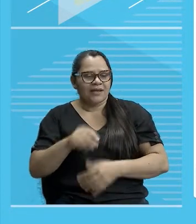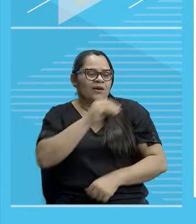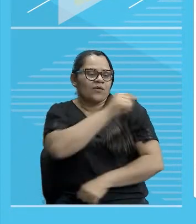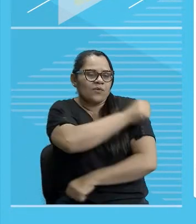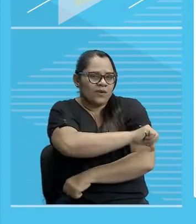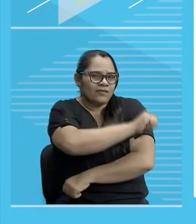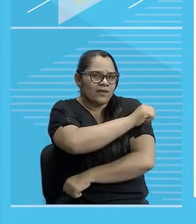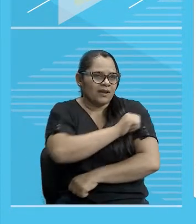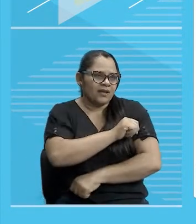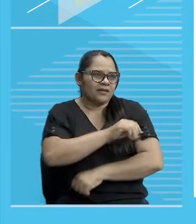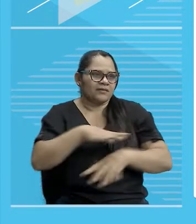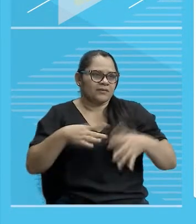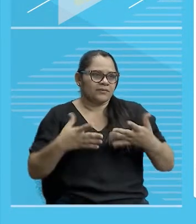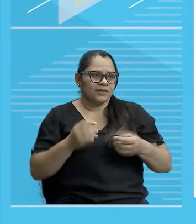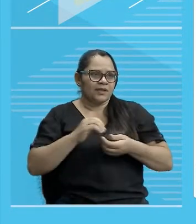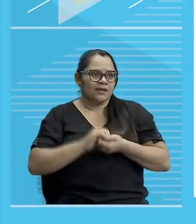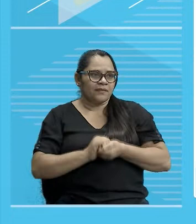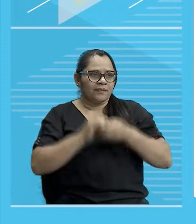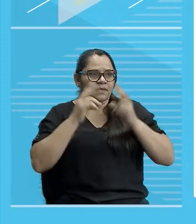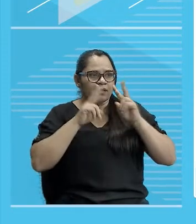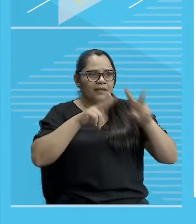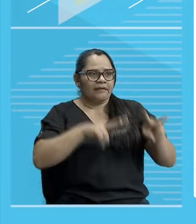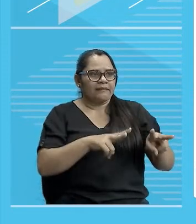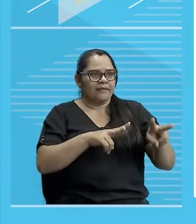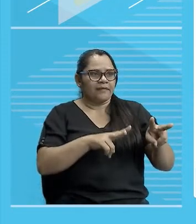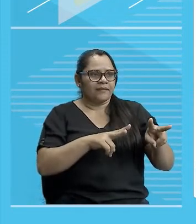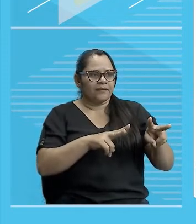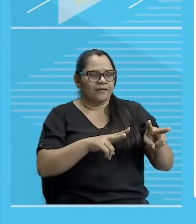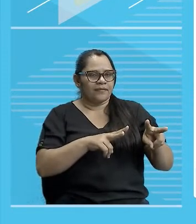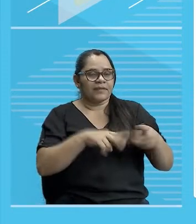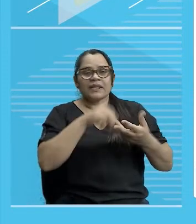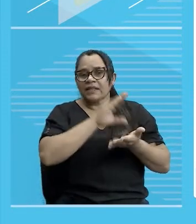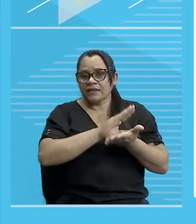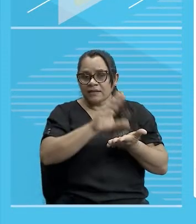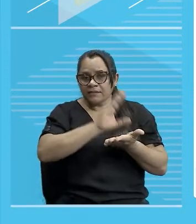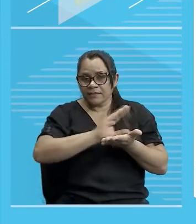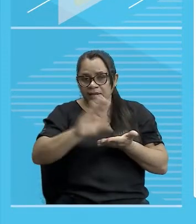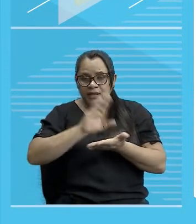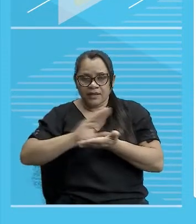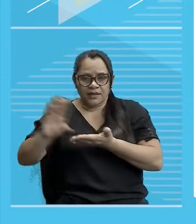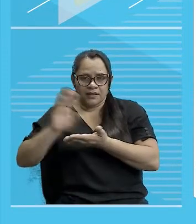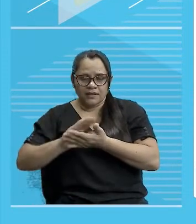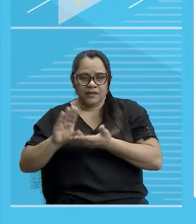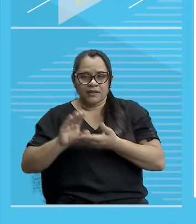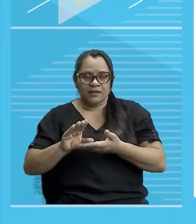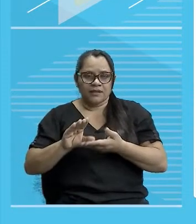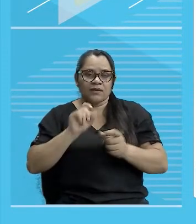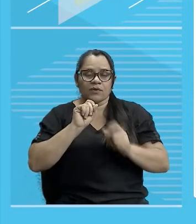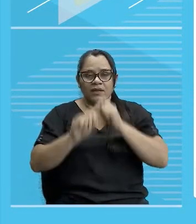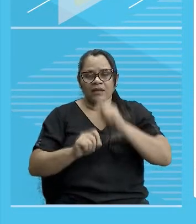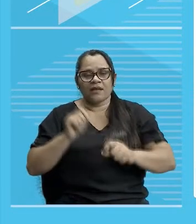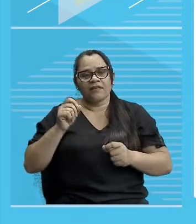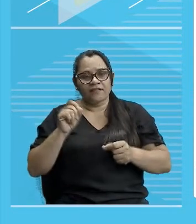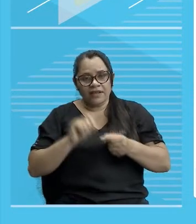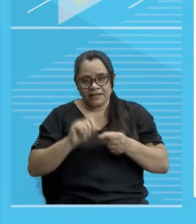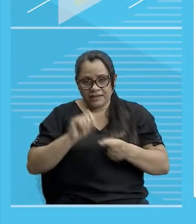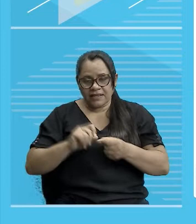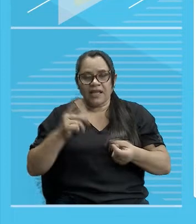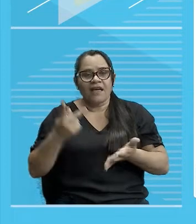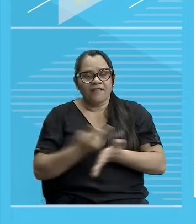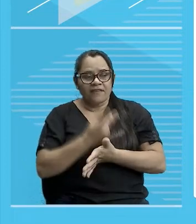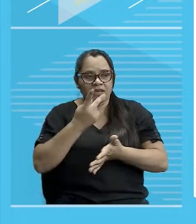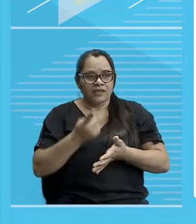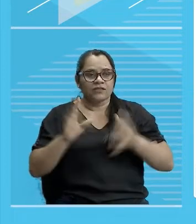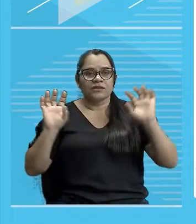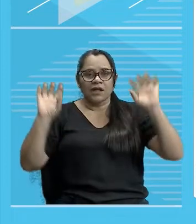tem que pesquisar benefícios bonificações despesas realizações de eventos terceiro despesas